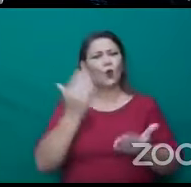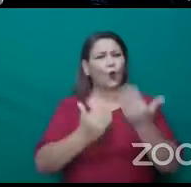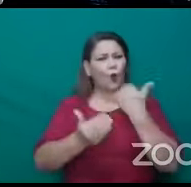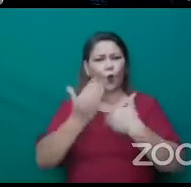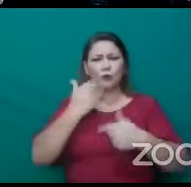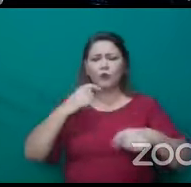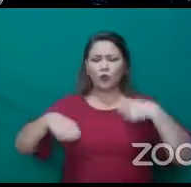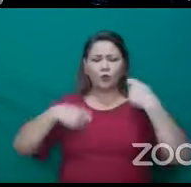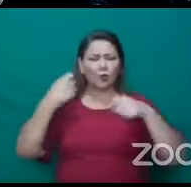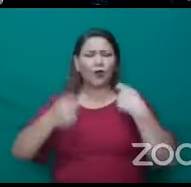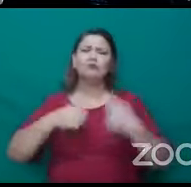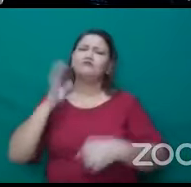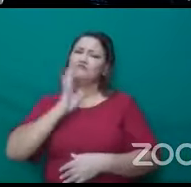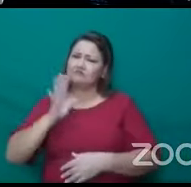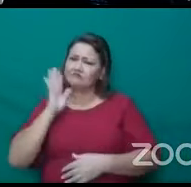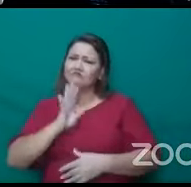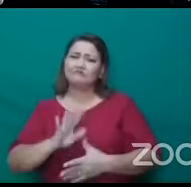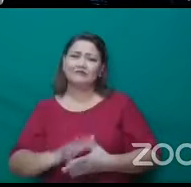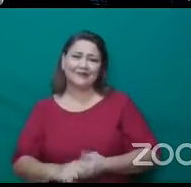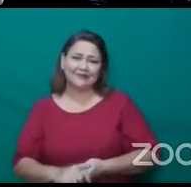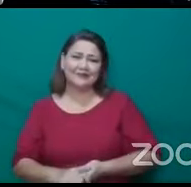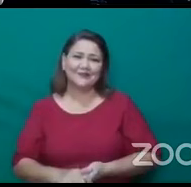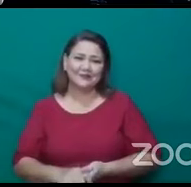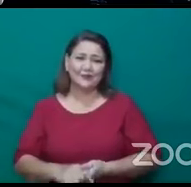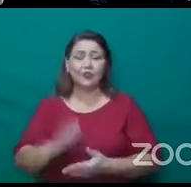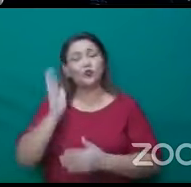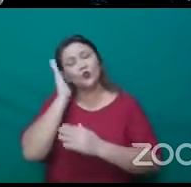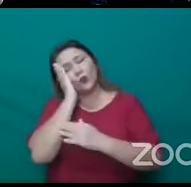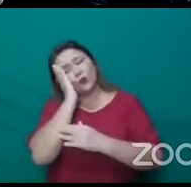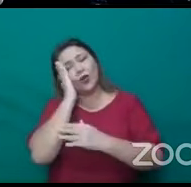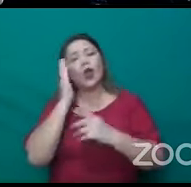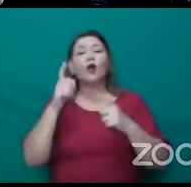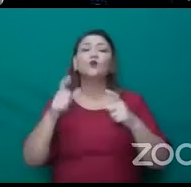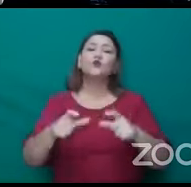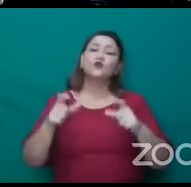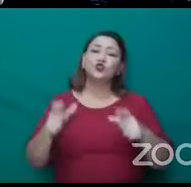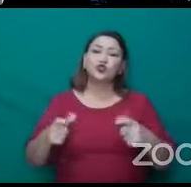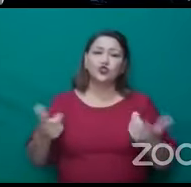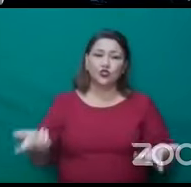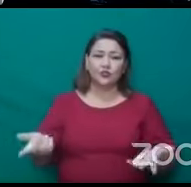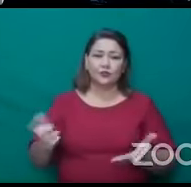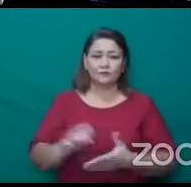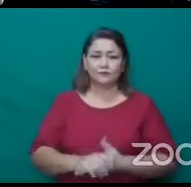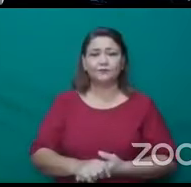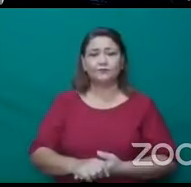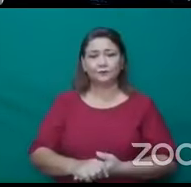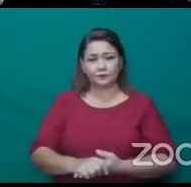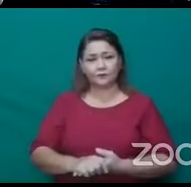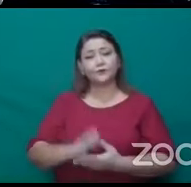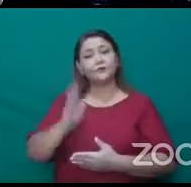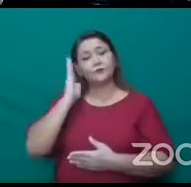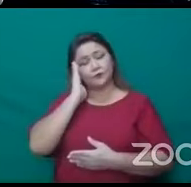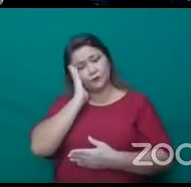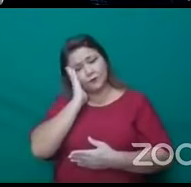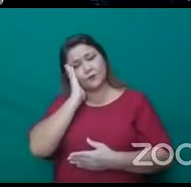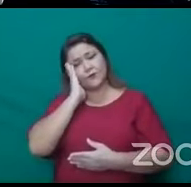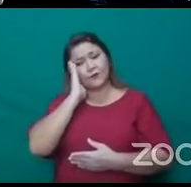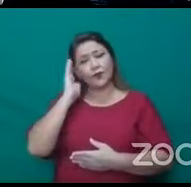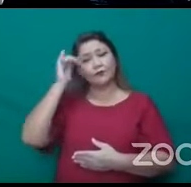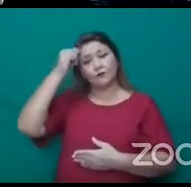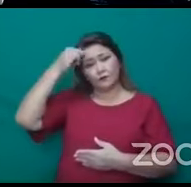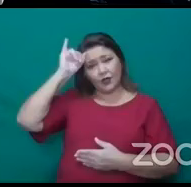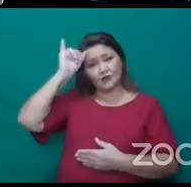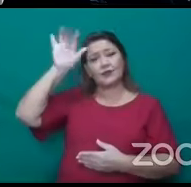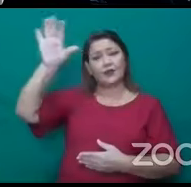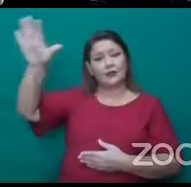foi bem legal isso. E a hospedagem foi da fazenda ou foi na cidade? Foi, a gente ficou no próprio sítio lá,